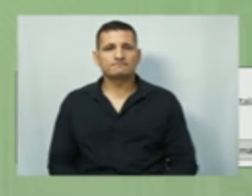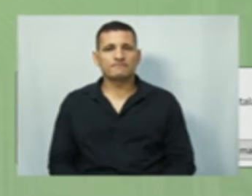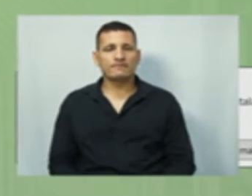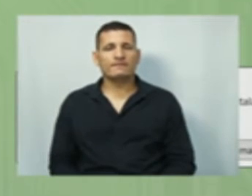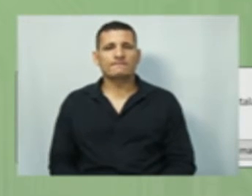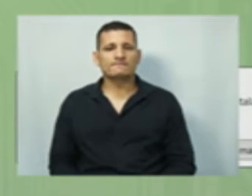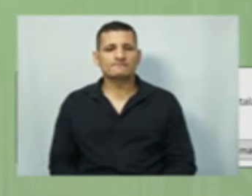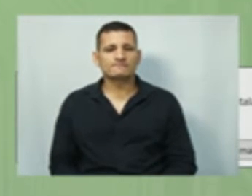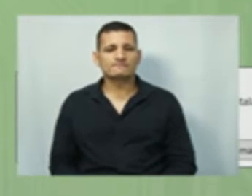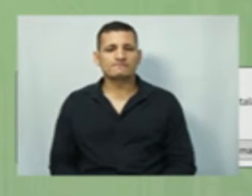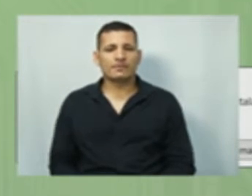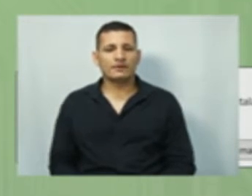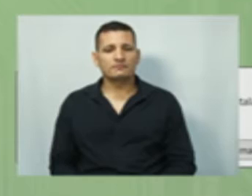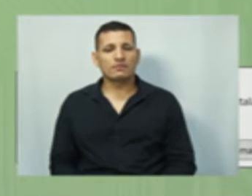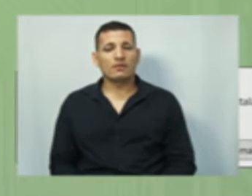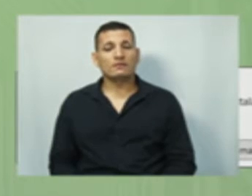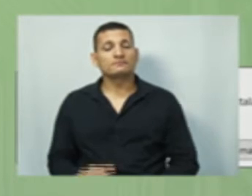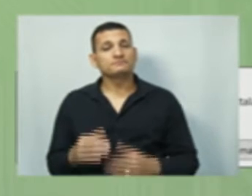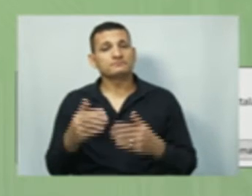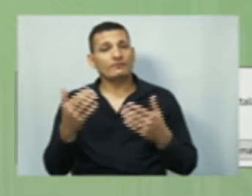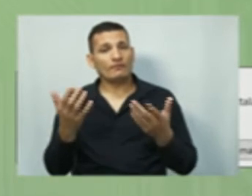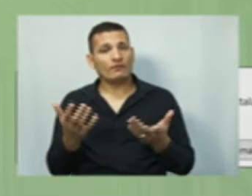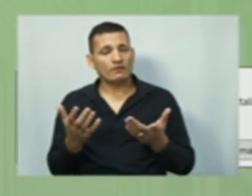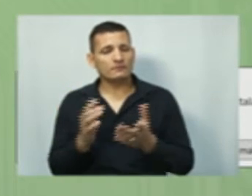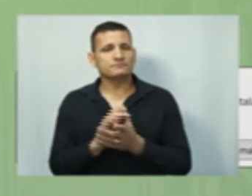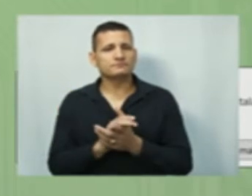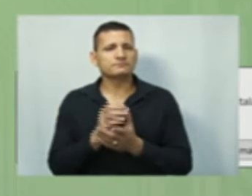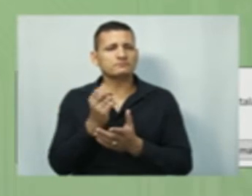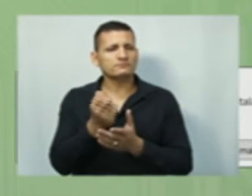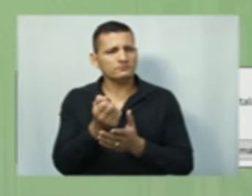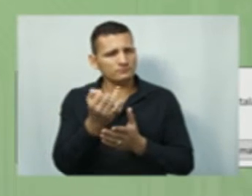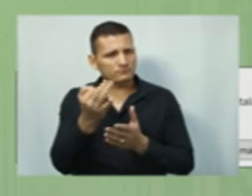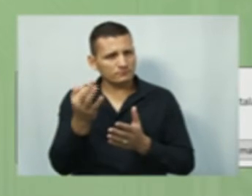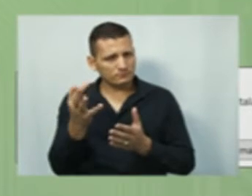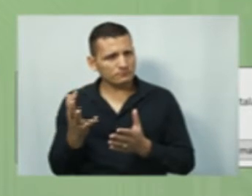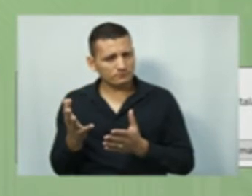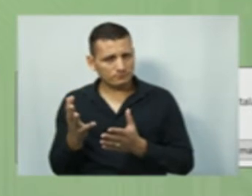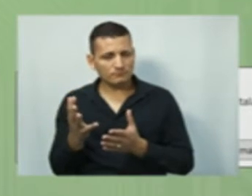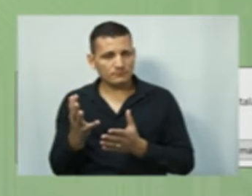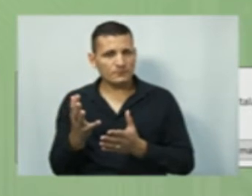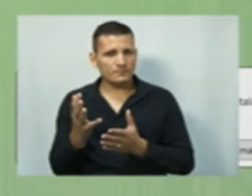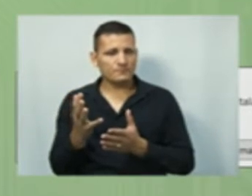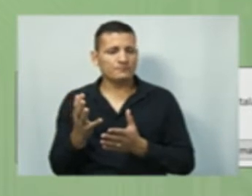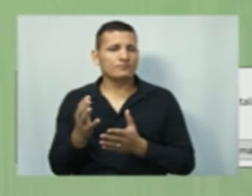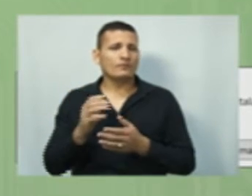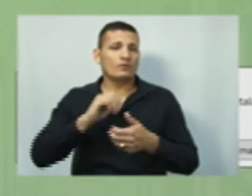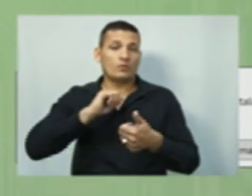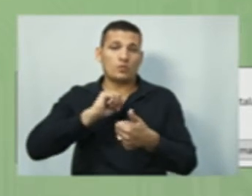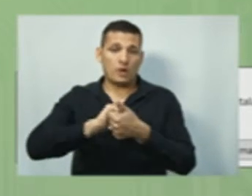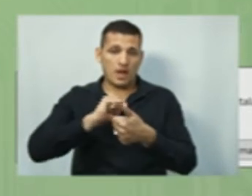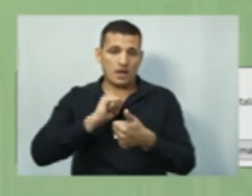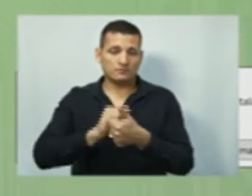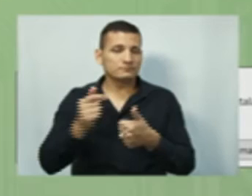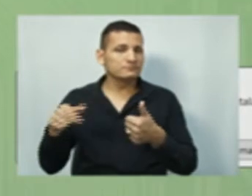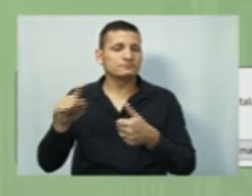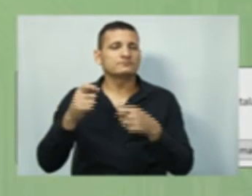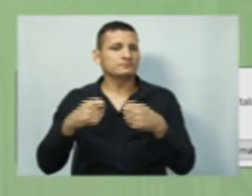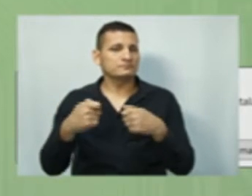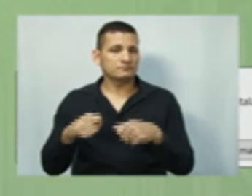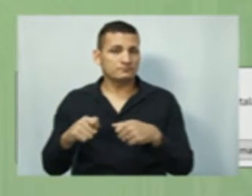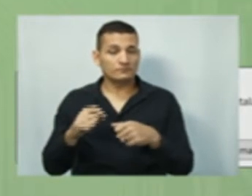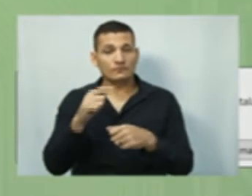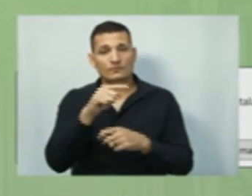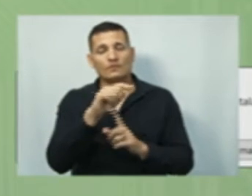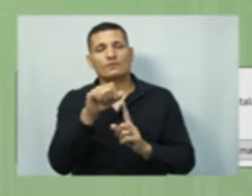Por outro lado, para satisfazer em maior quantidade e melhor qualidade essas necessidades, a sociedade